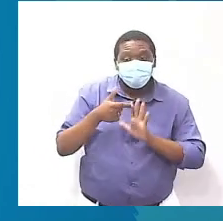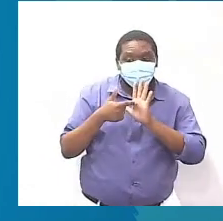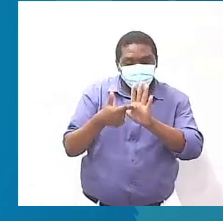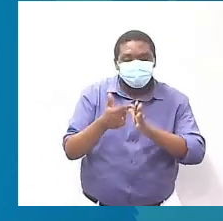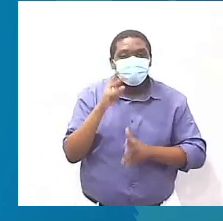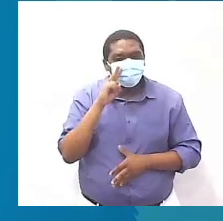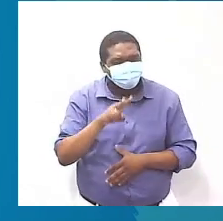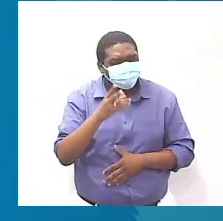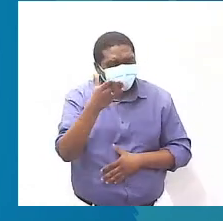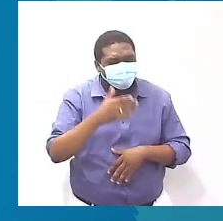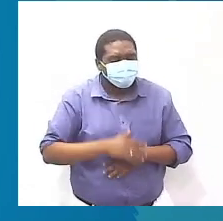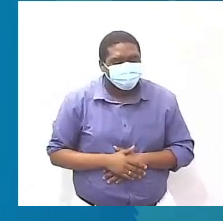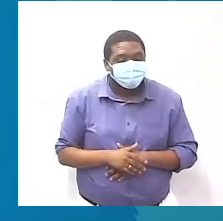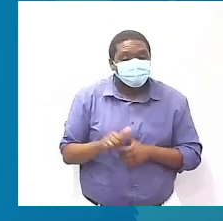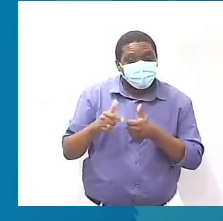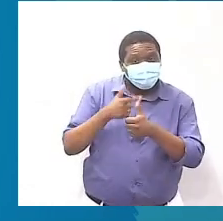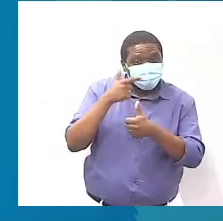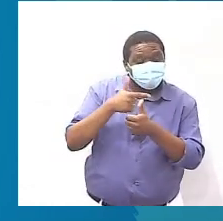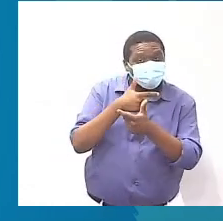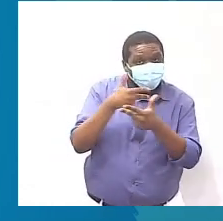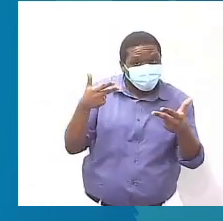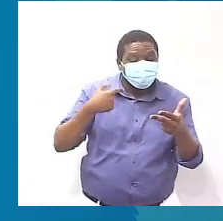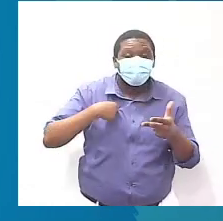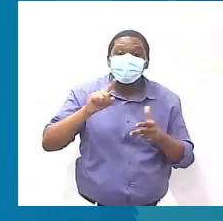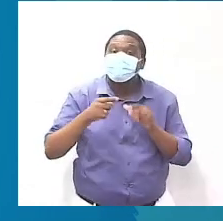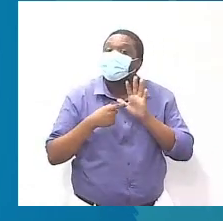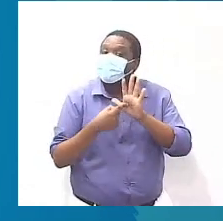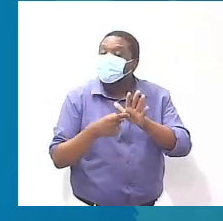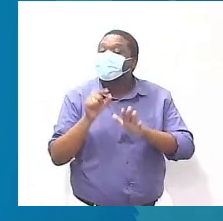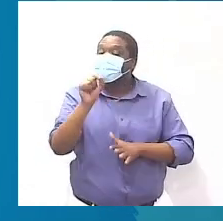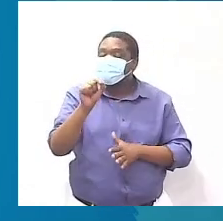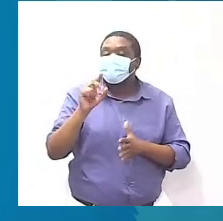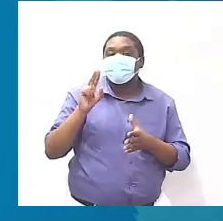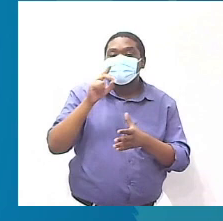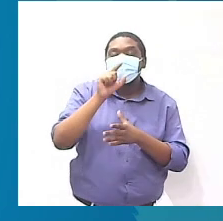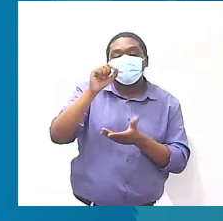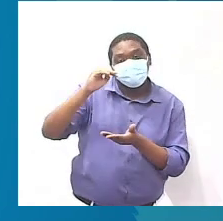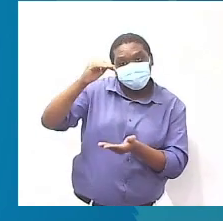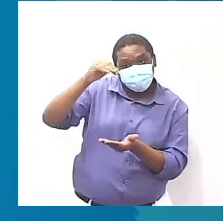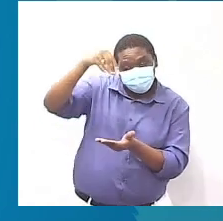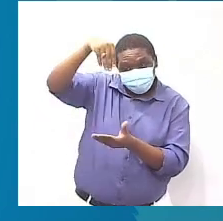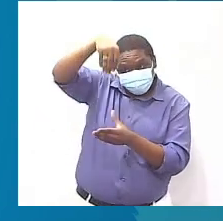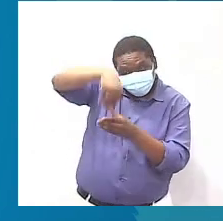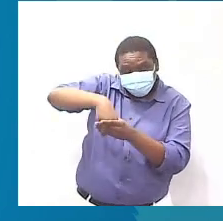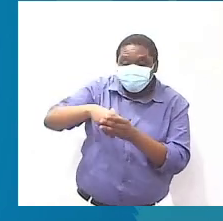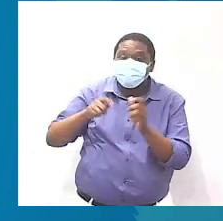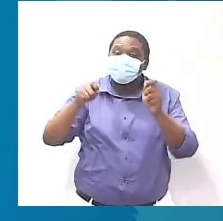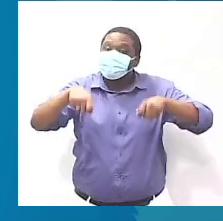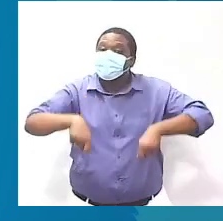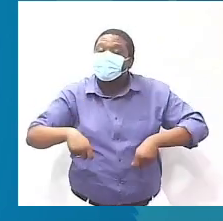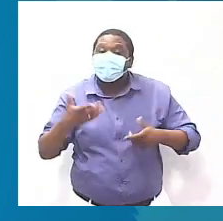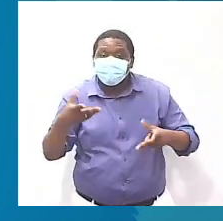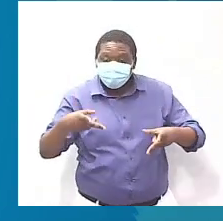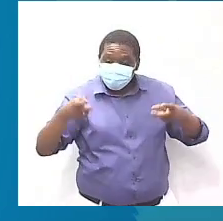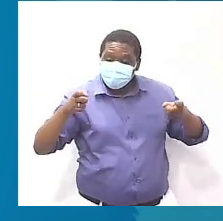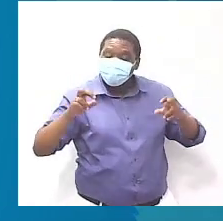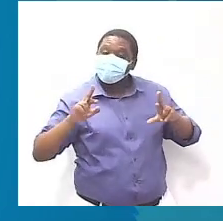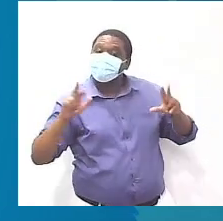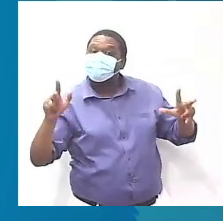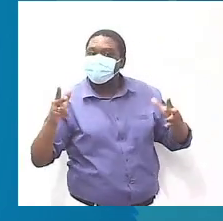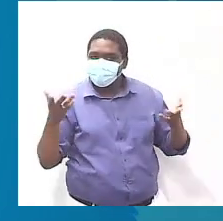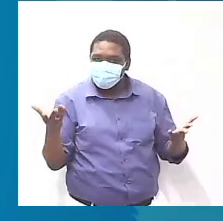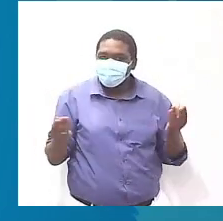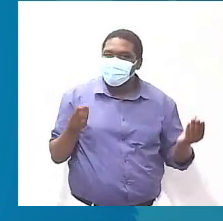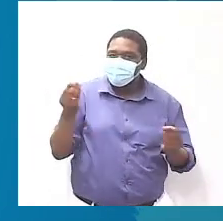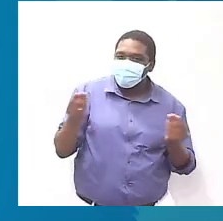aí, ó. Primeira coisa que eu vou te mostrar é volume e capacidade. A diferença, e a partir